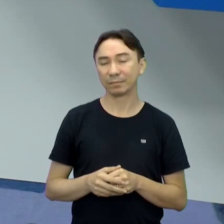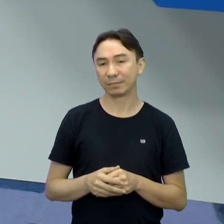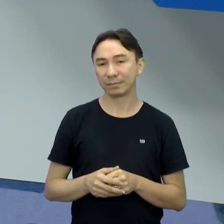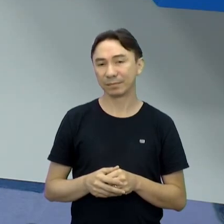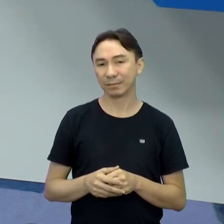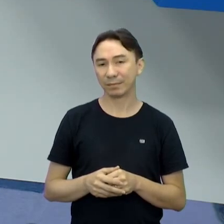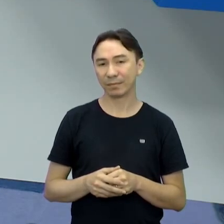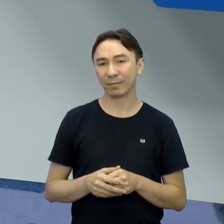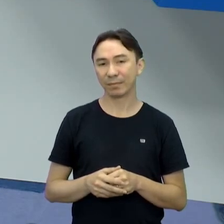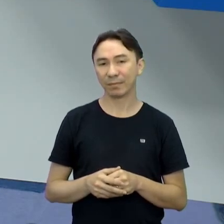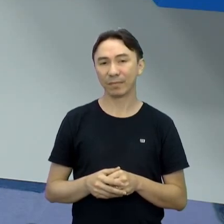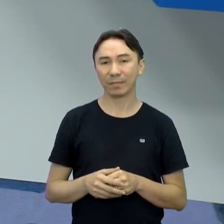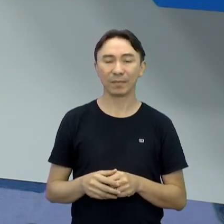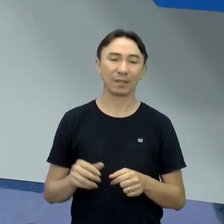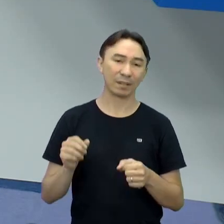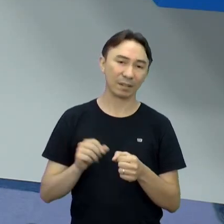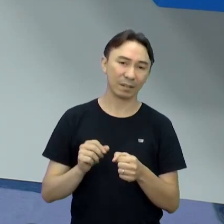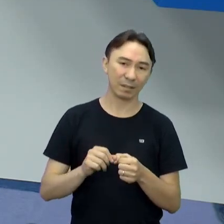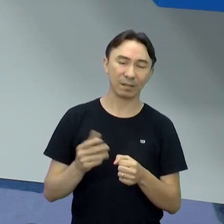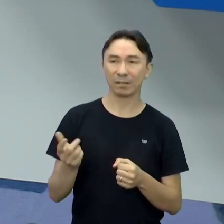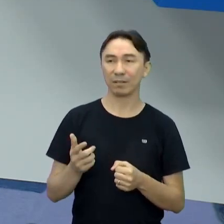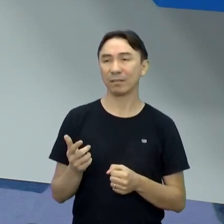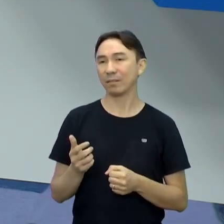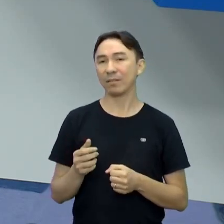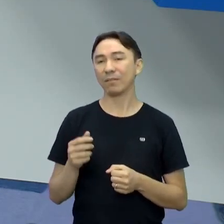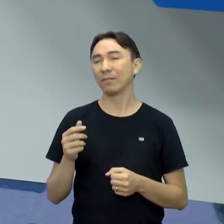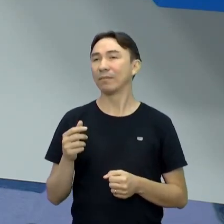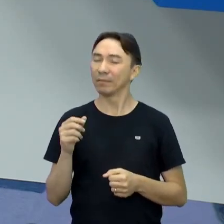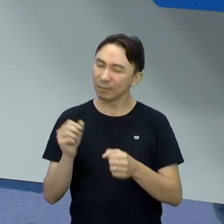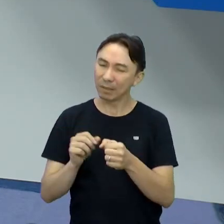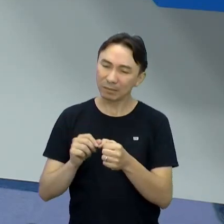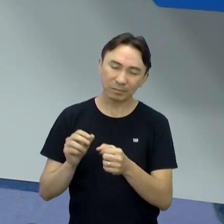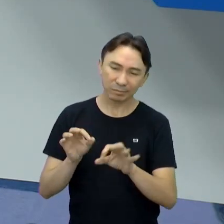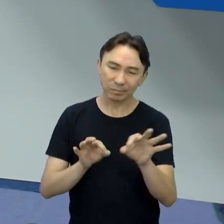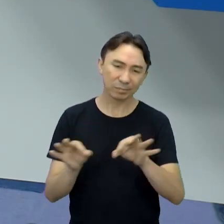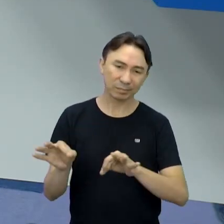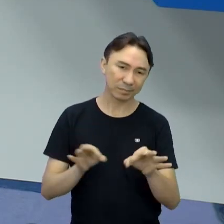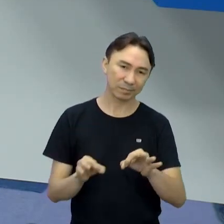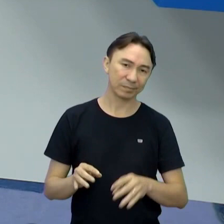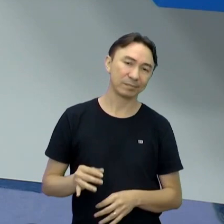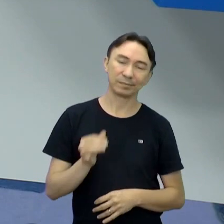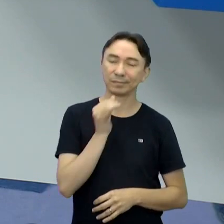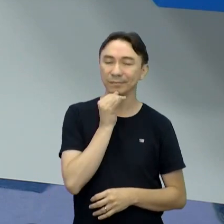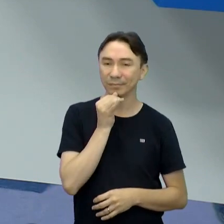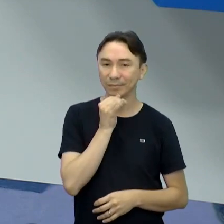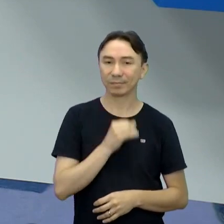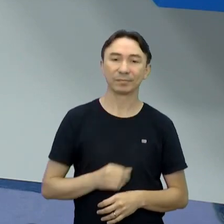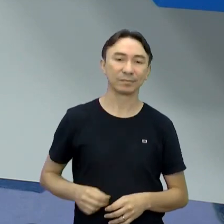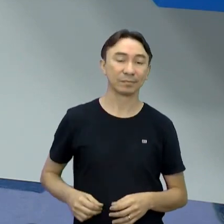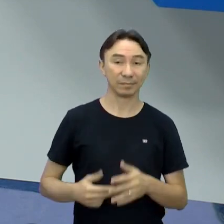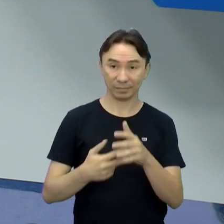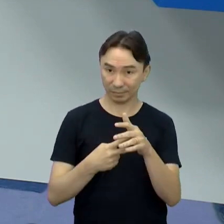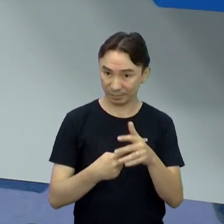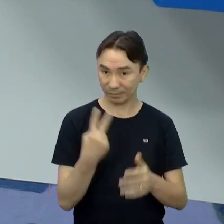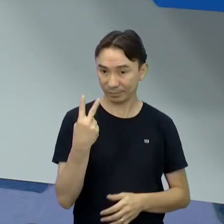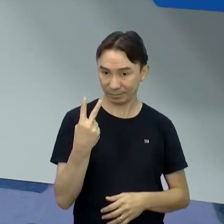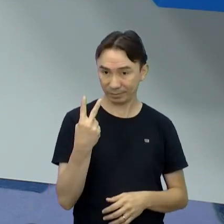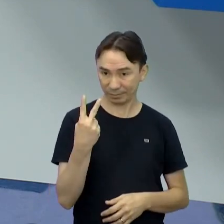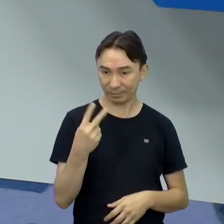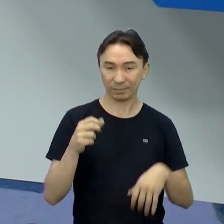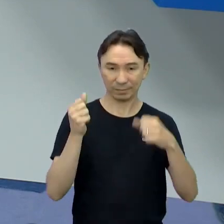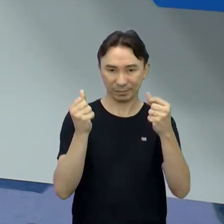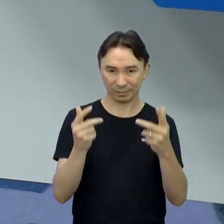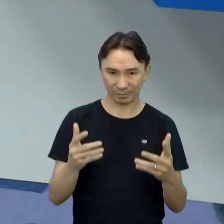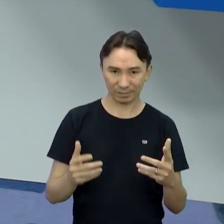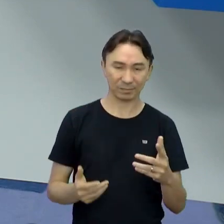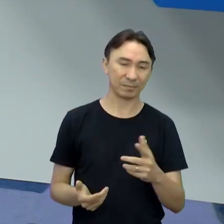uma dessas intervenções, né? No caso, essa segunda, que a gente fala que os corpos estão em movimento como se